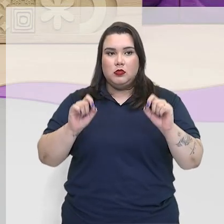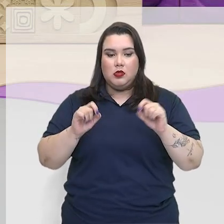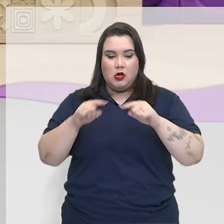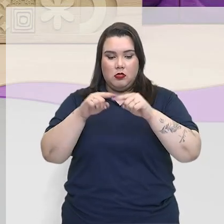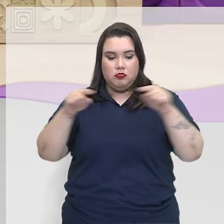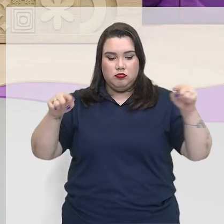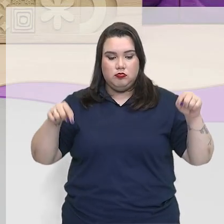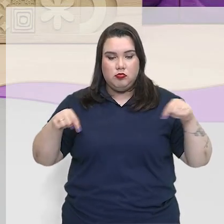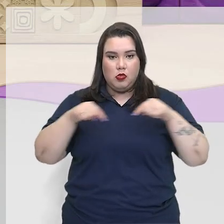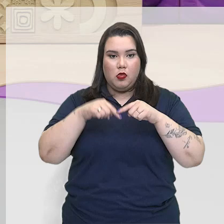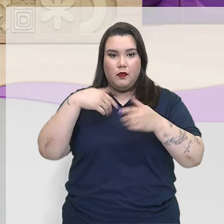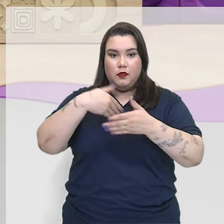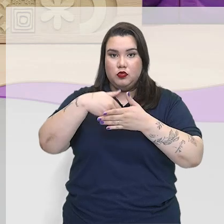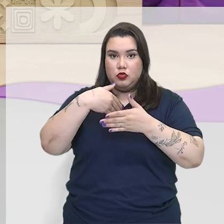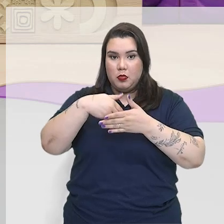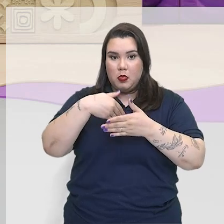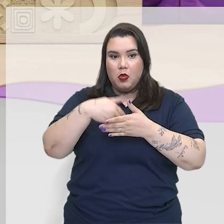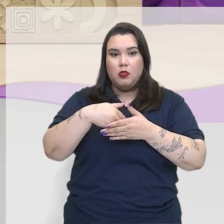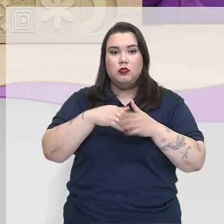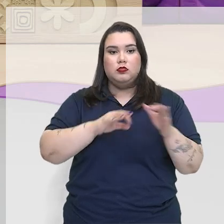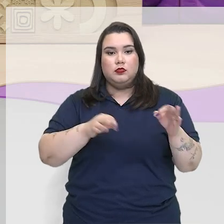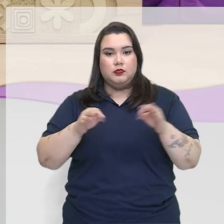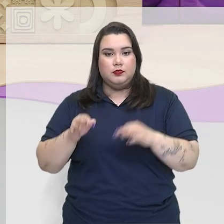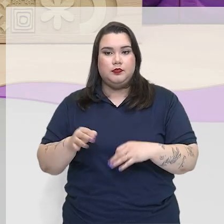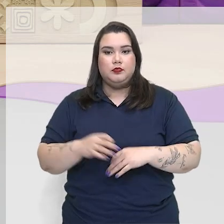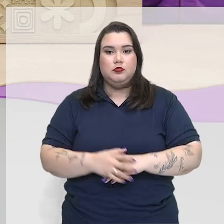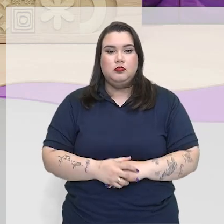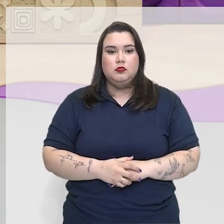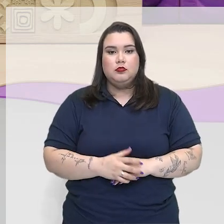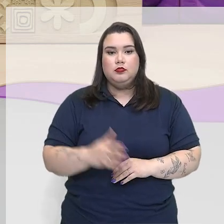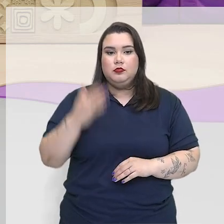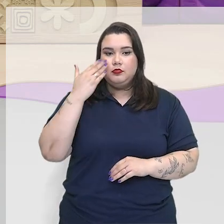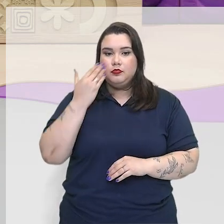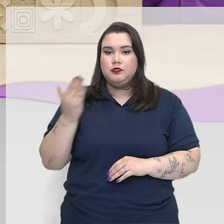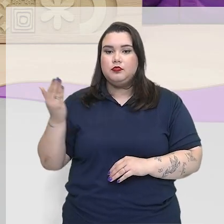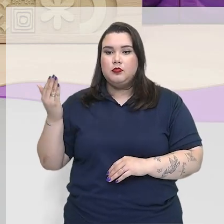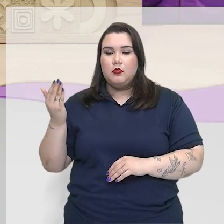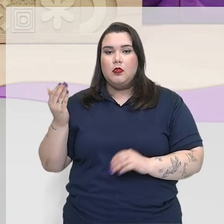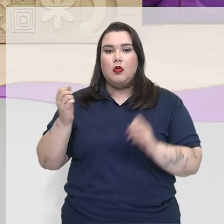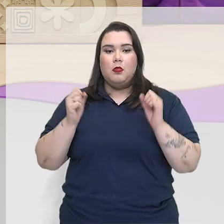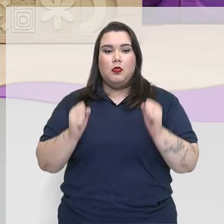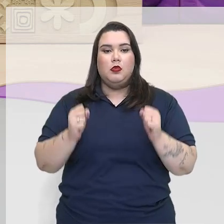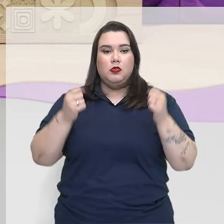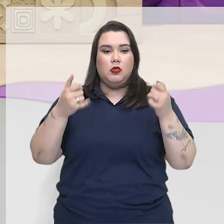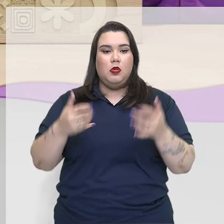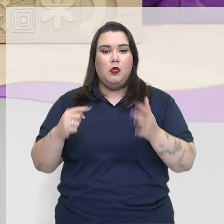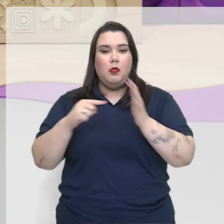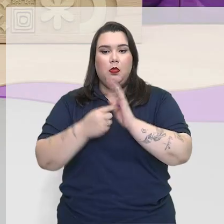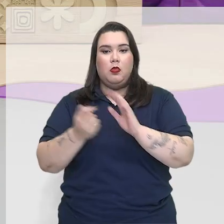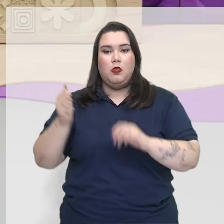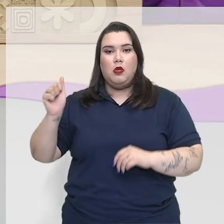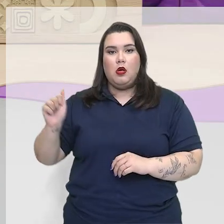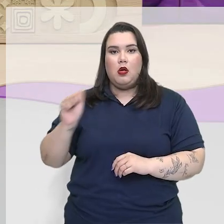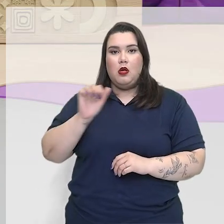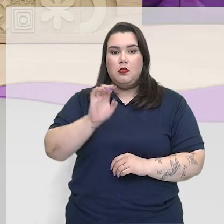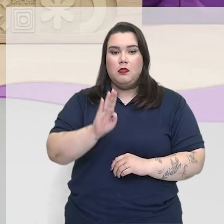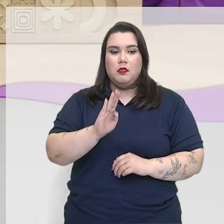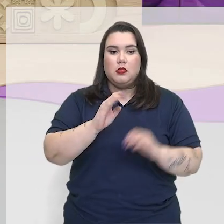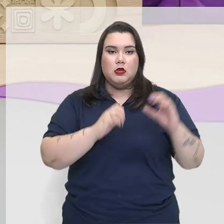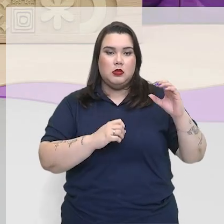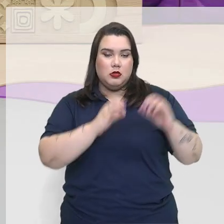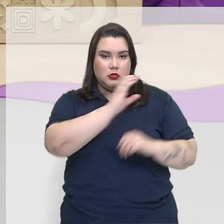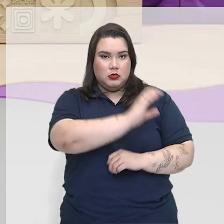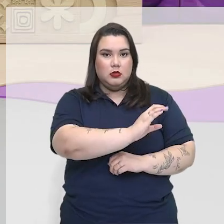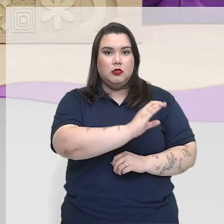dentro de um campo de futebol, nós temos o que nós podemos dizer ponto A, B e C,